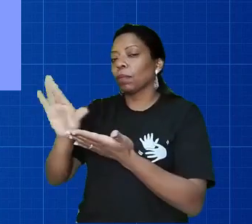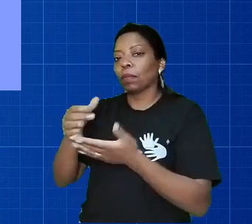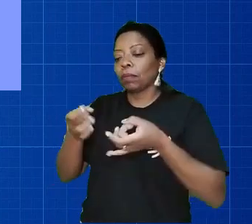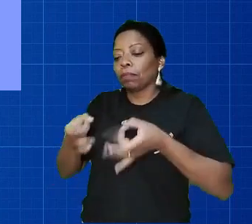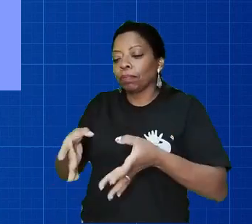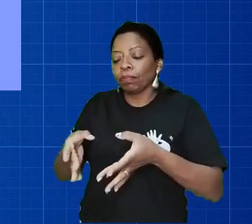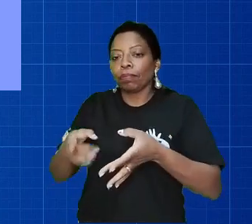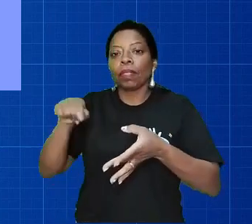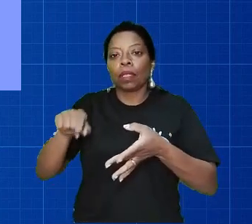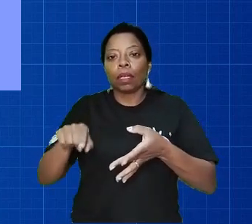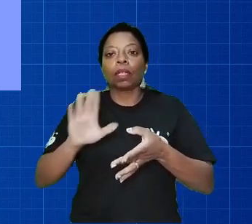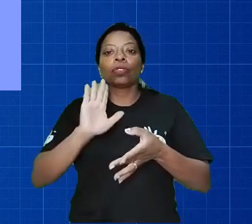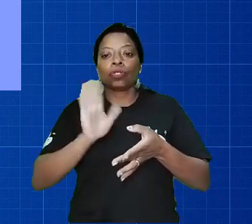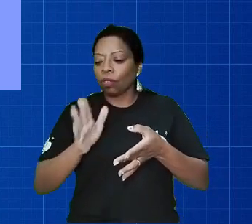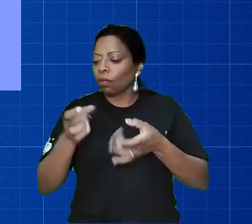inutilização ou perdas.